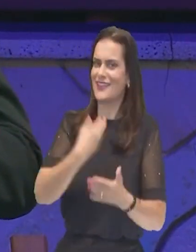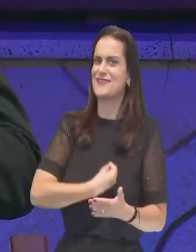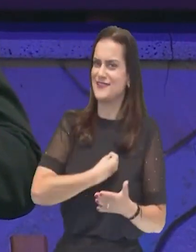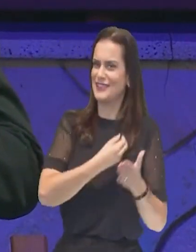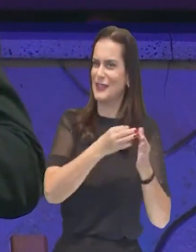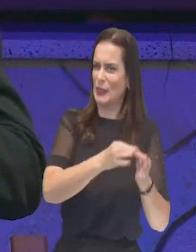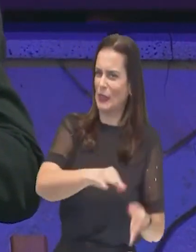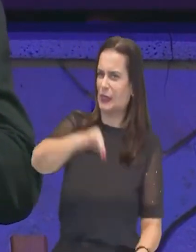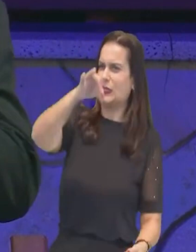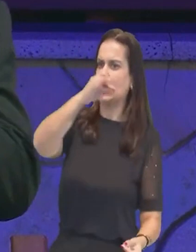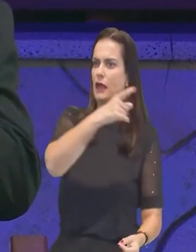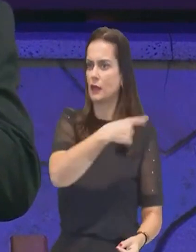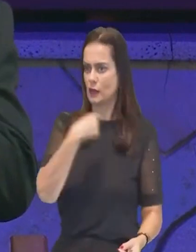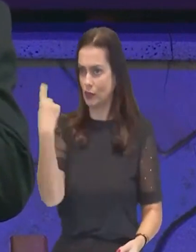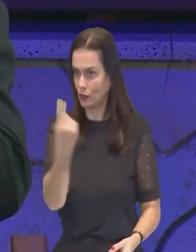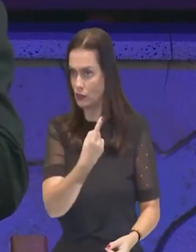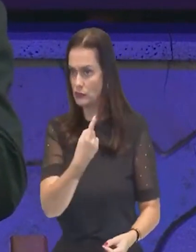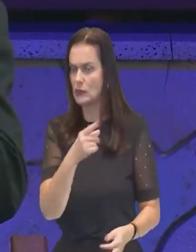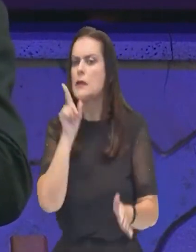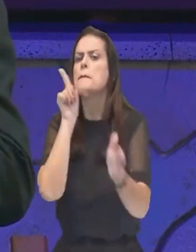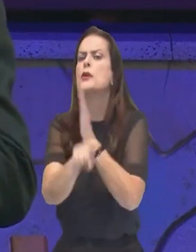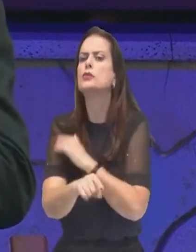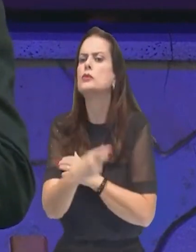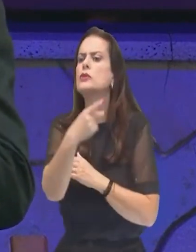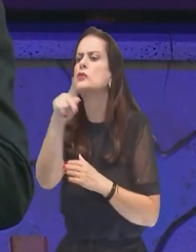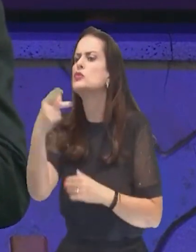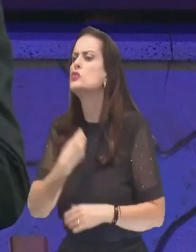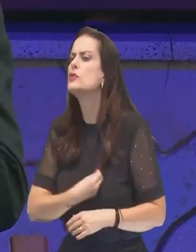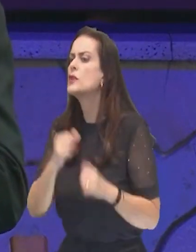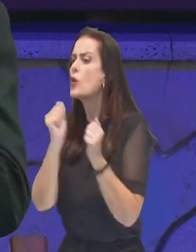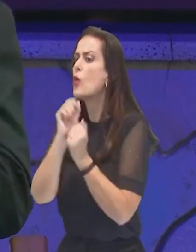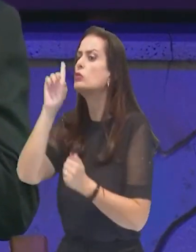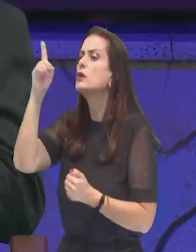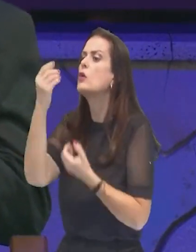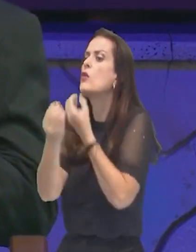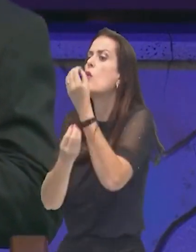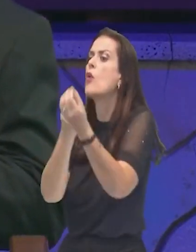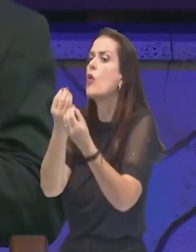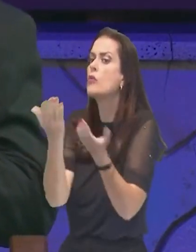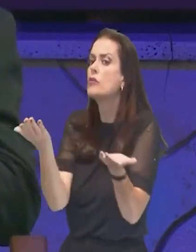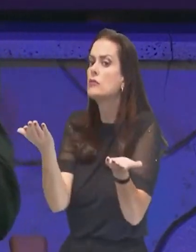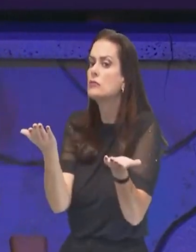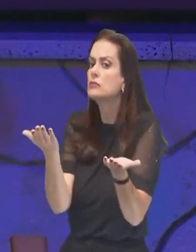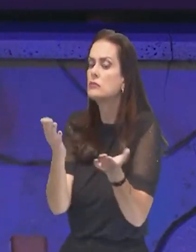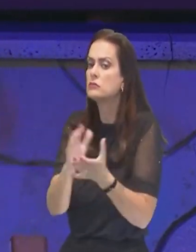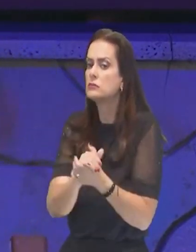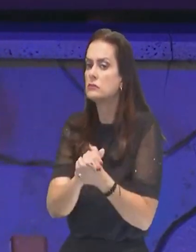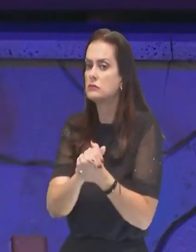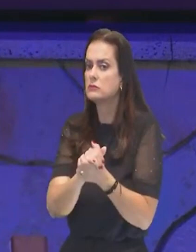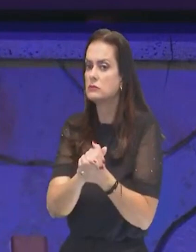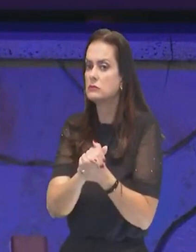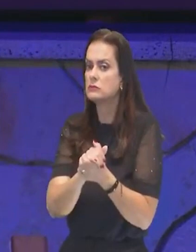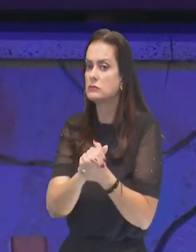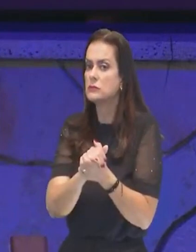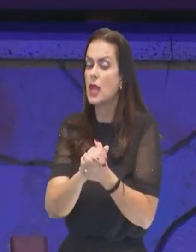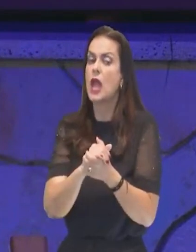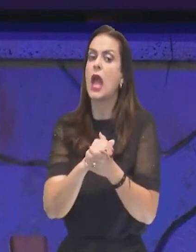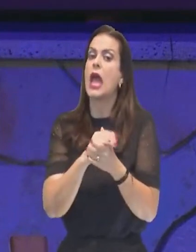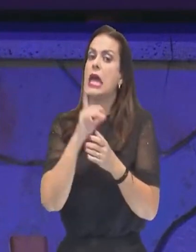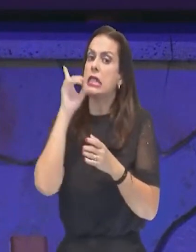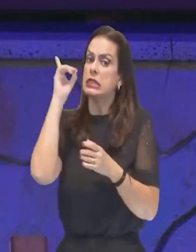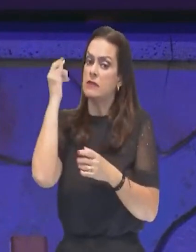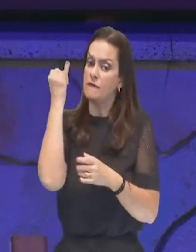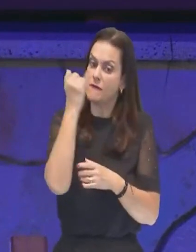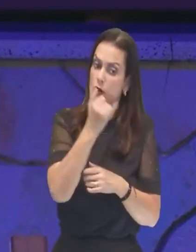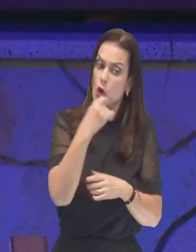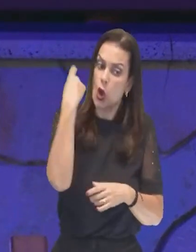nós, como estás com teu Deus? Como estás com teu Deus? Louco! Esta noite te pedirão a